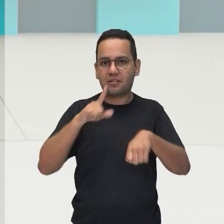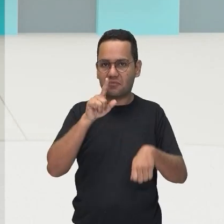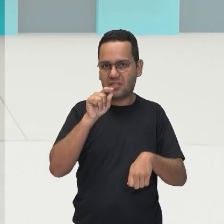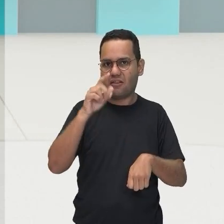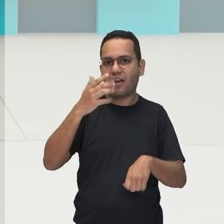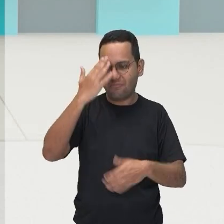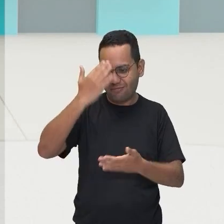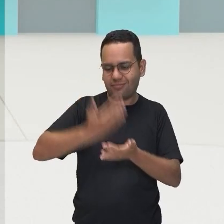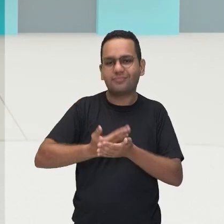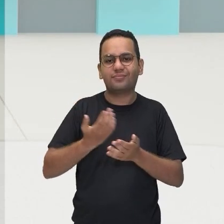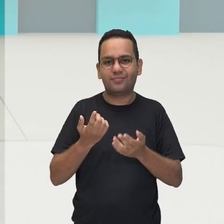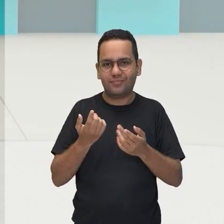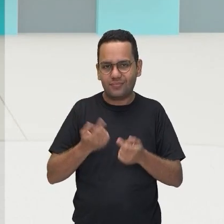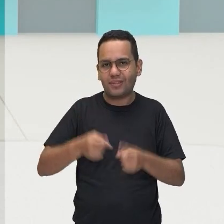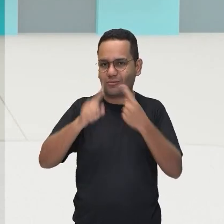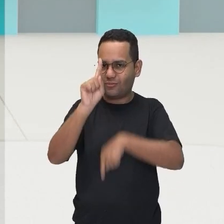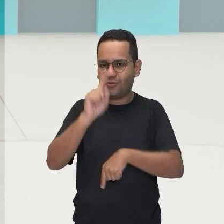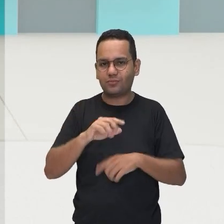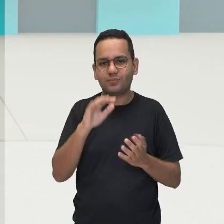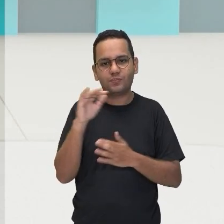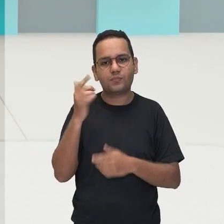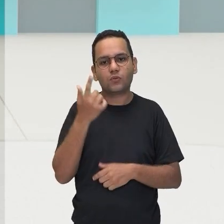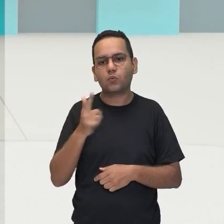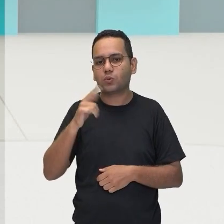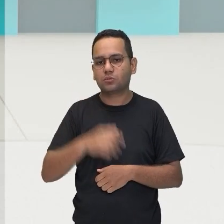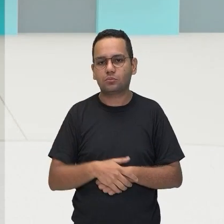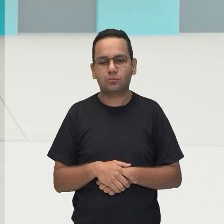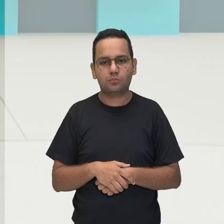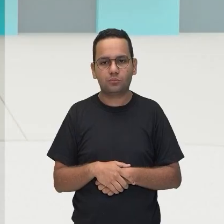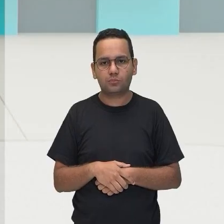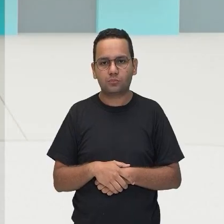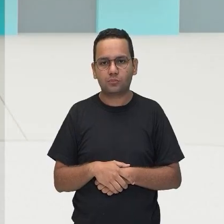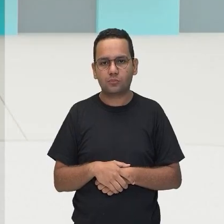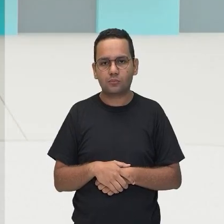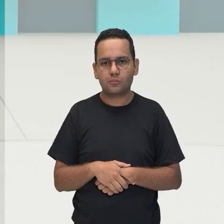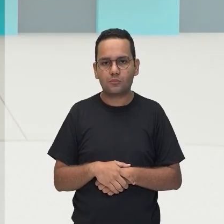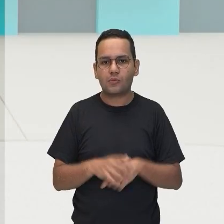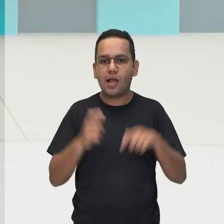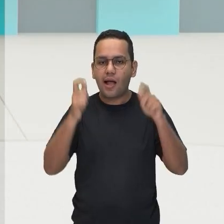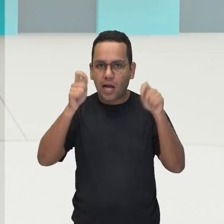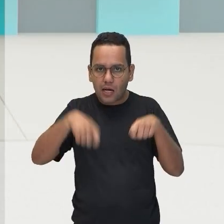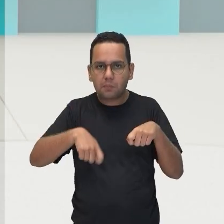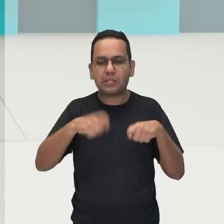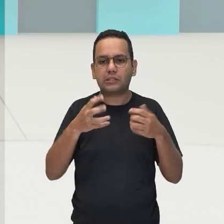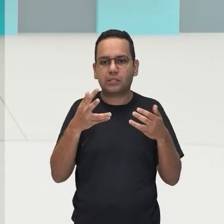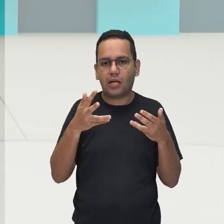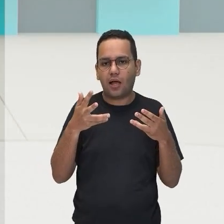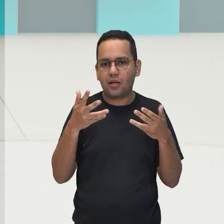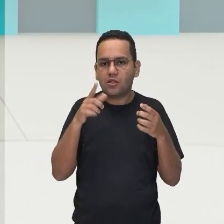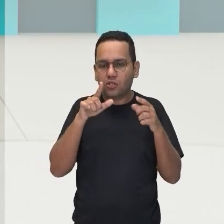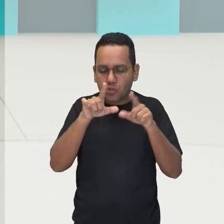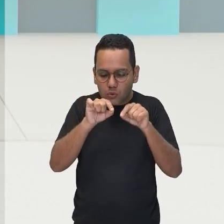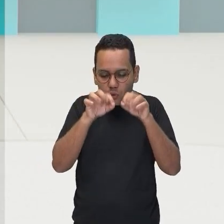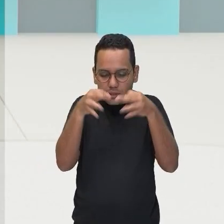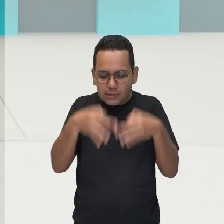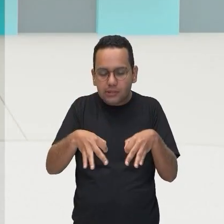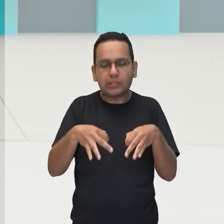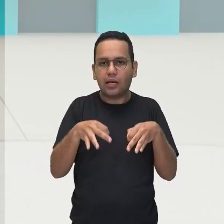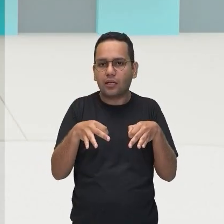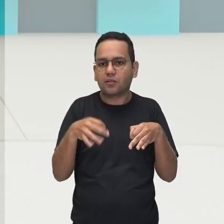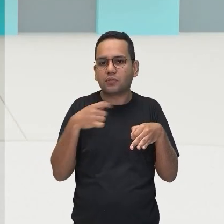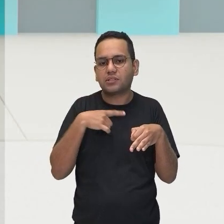confiante. Amplia também a capacidade de tomar decisões sob pressão, superação de